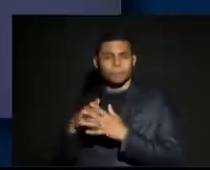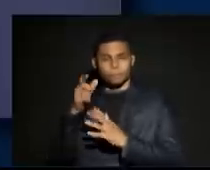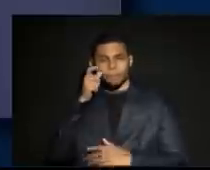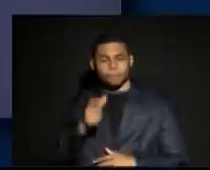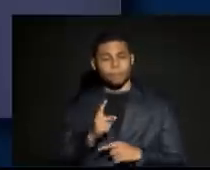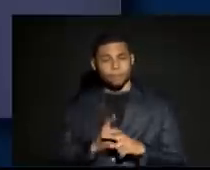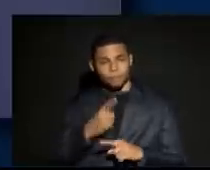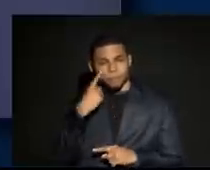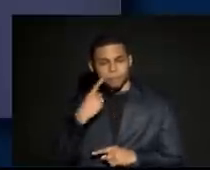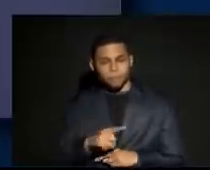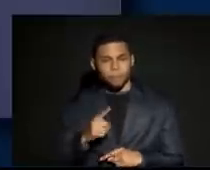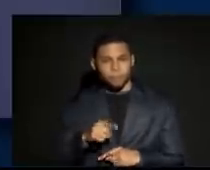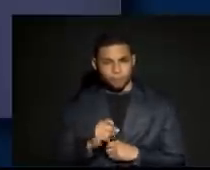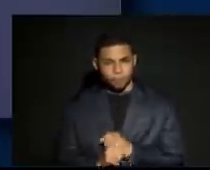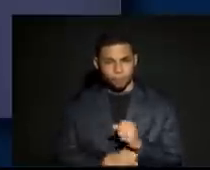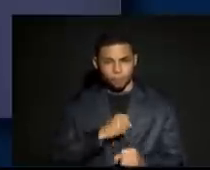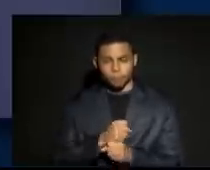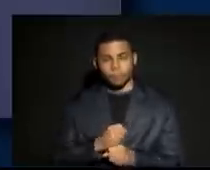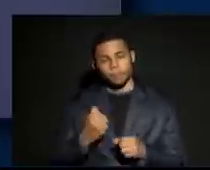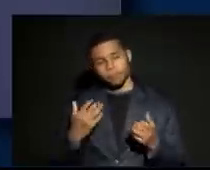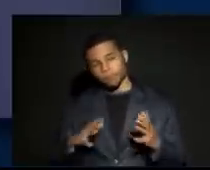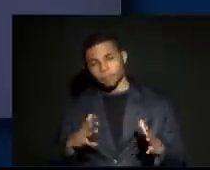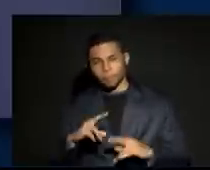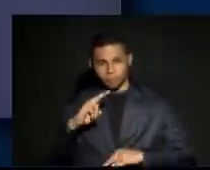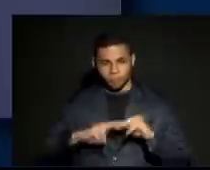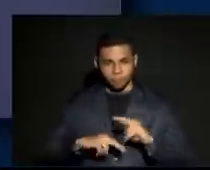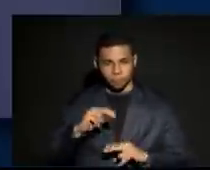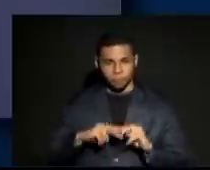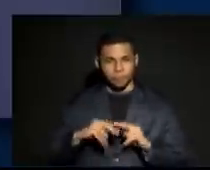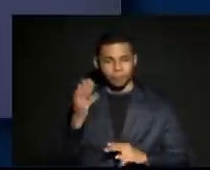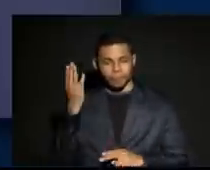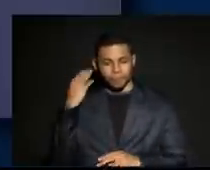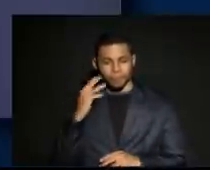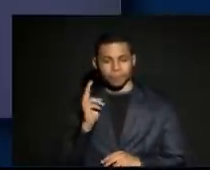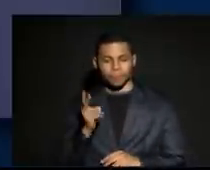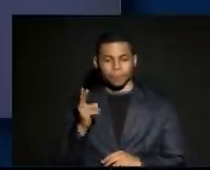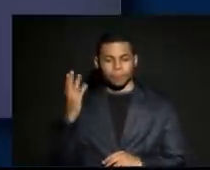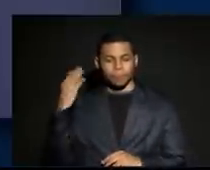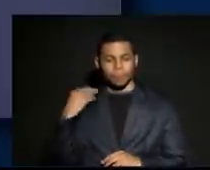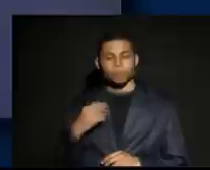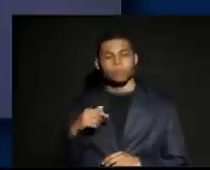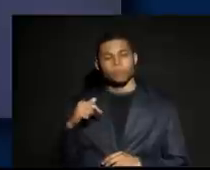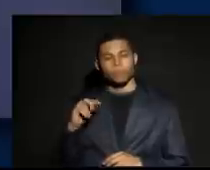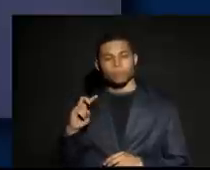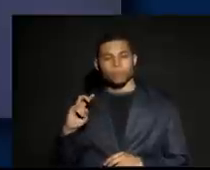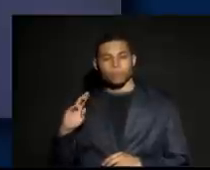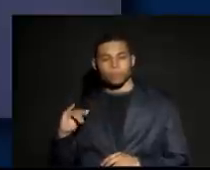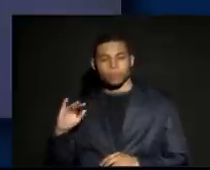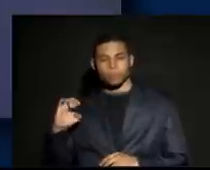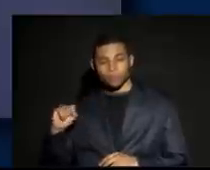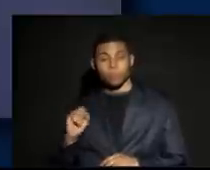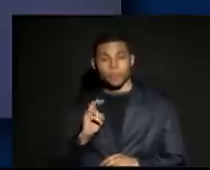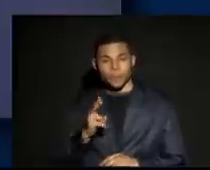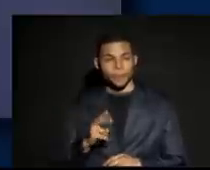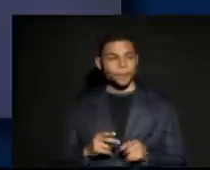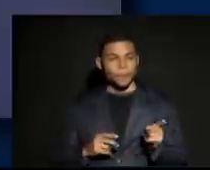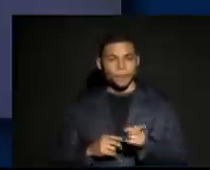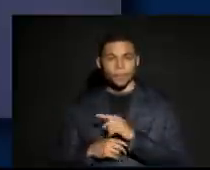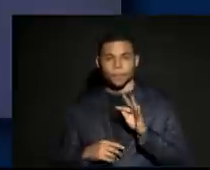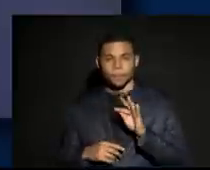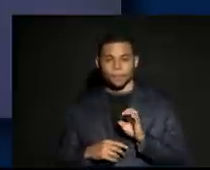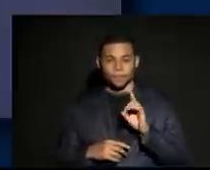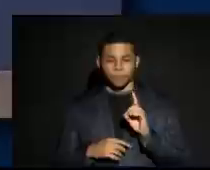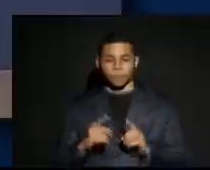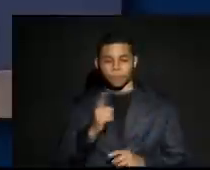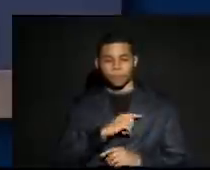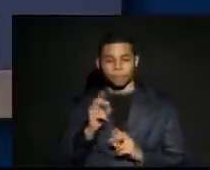olhando para esse ano né até mais ou menos meados de Junho aquela reunião do Fed de 75 vezes é o Fed tava